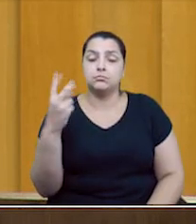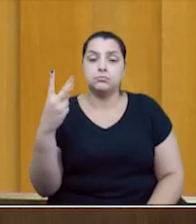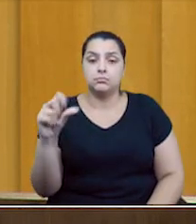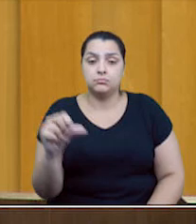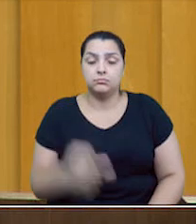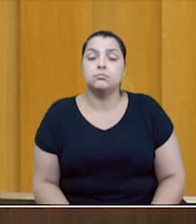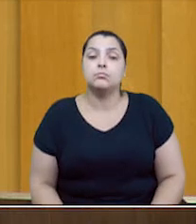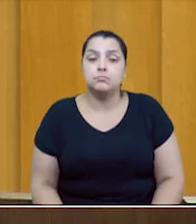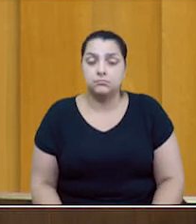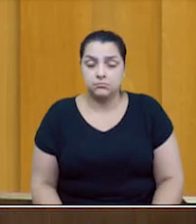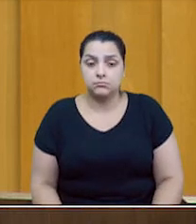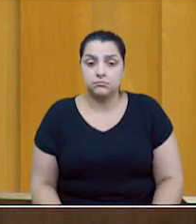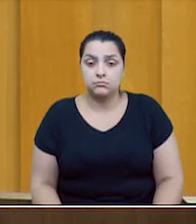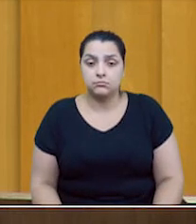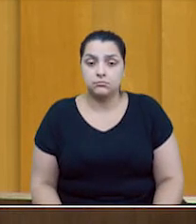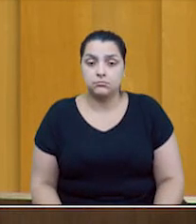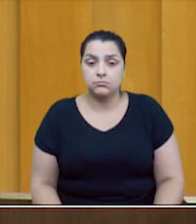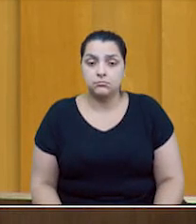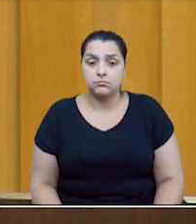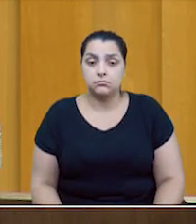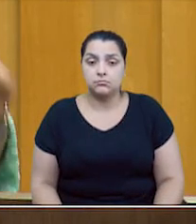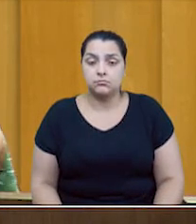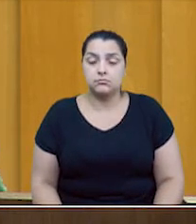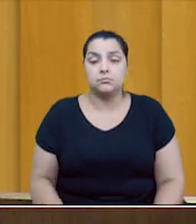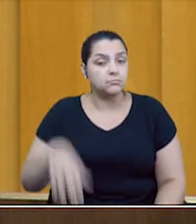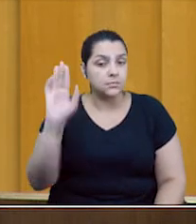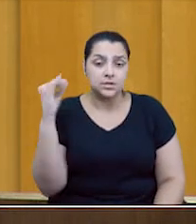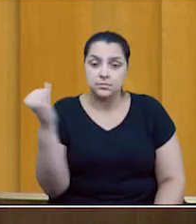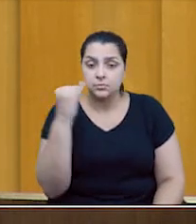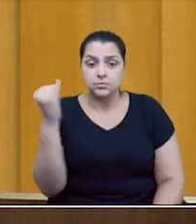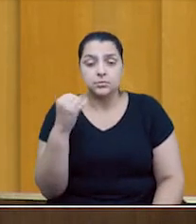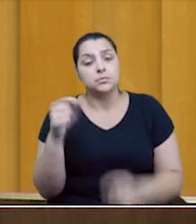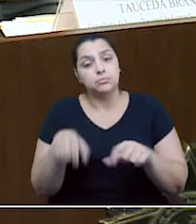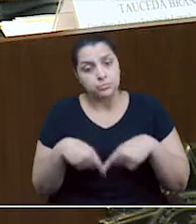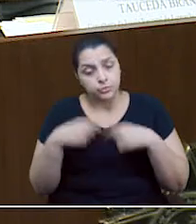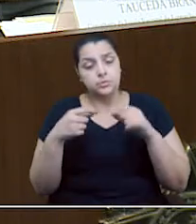243/2019. E o mais importante nisso tudo, por isso que pôde ser apresentado como modelo.